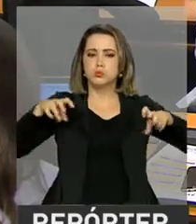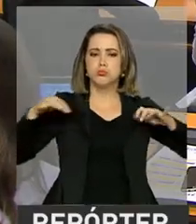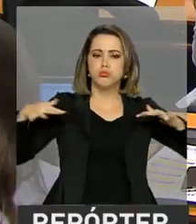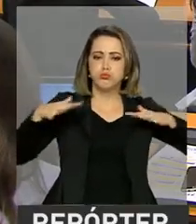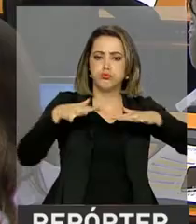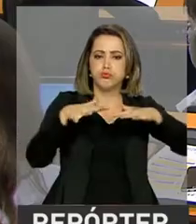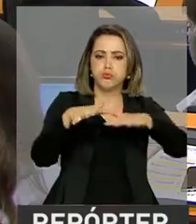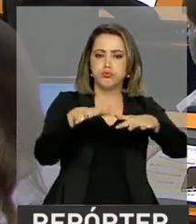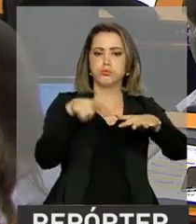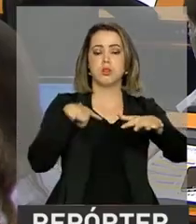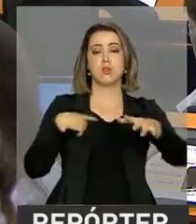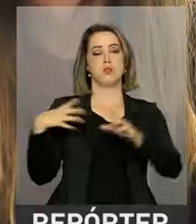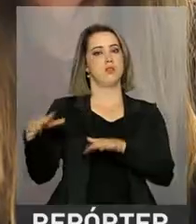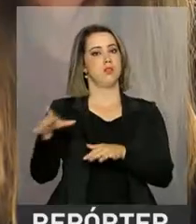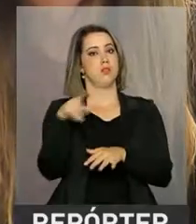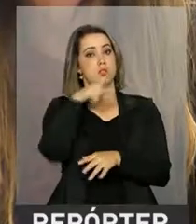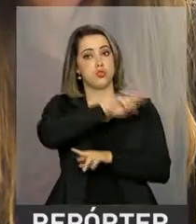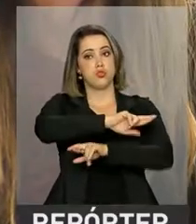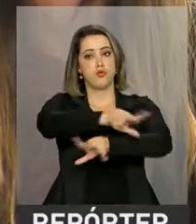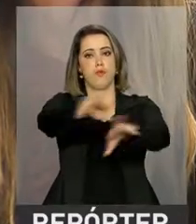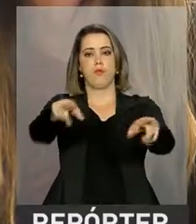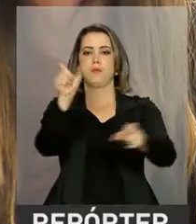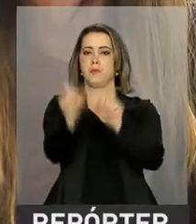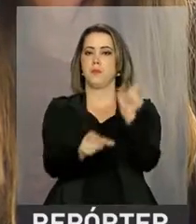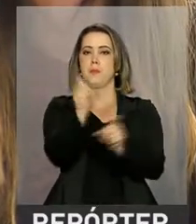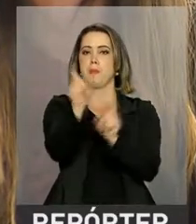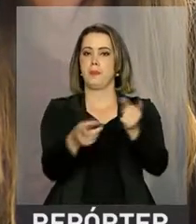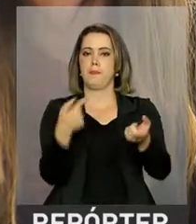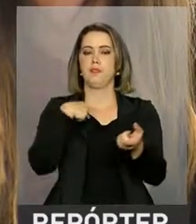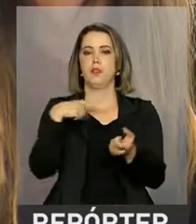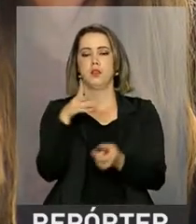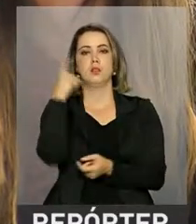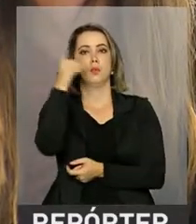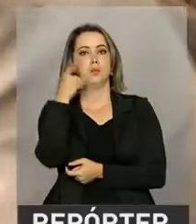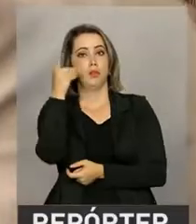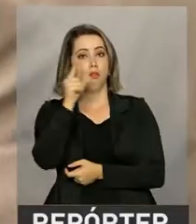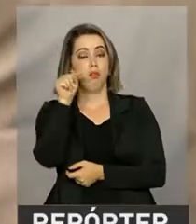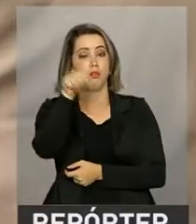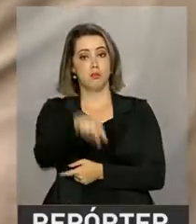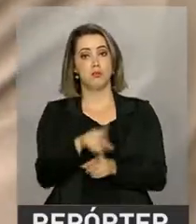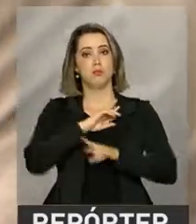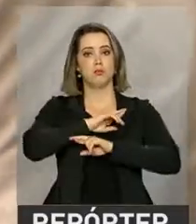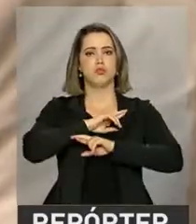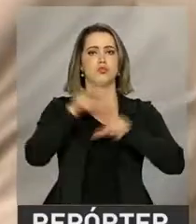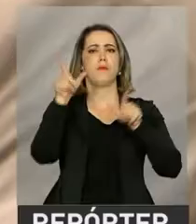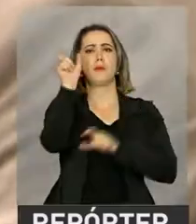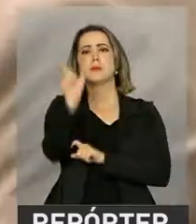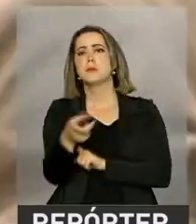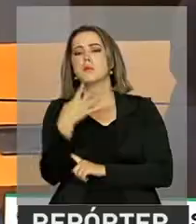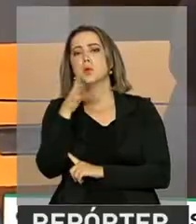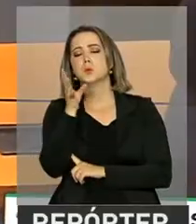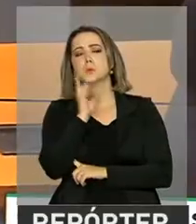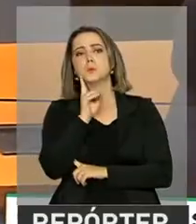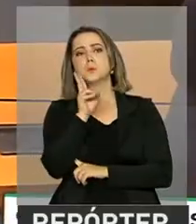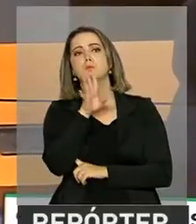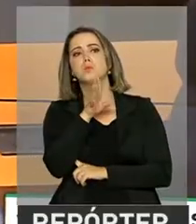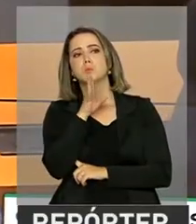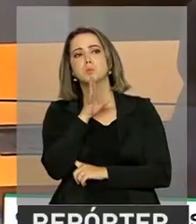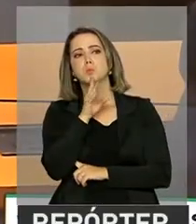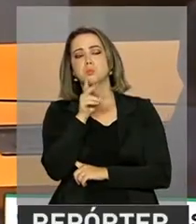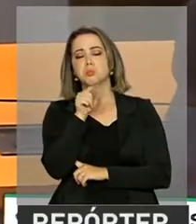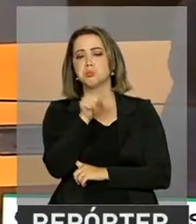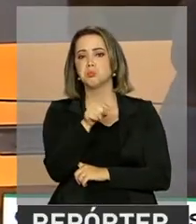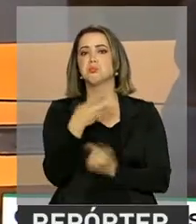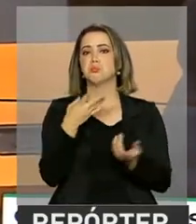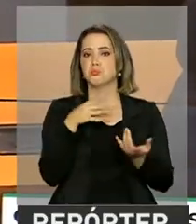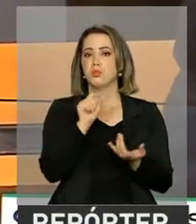estava lotado além dos parlamentares da comissão especial muitas pessoas estavam interessadas em conhecer o